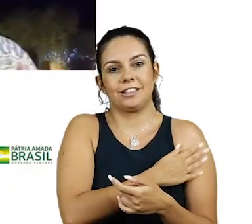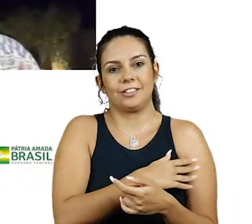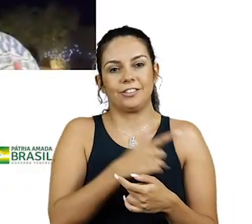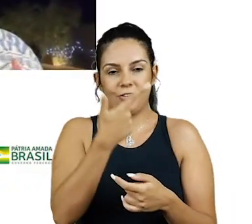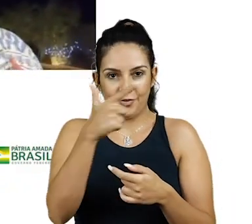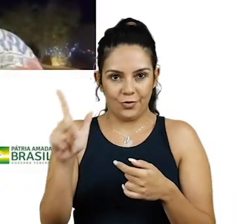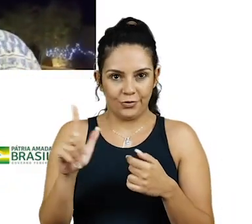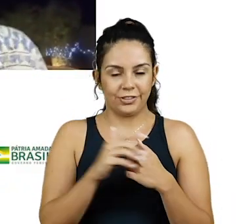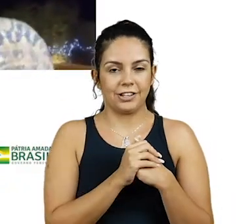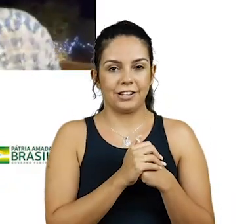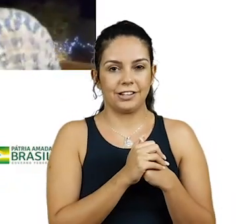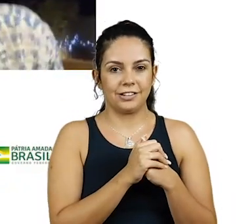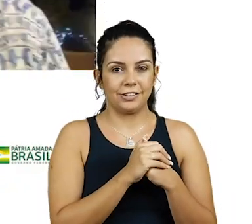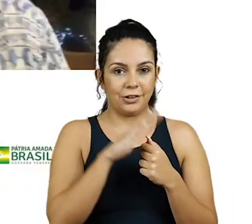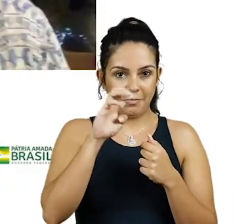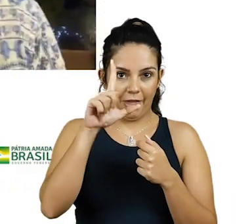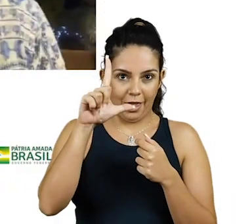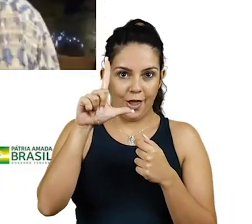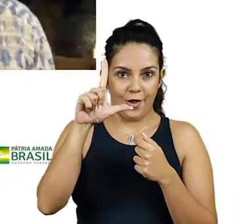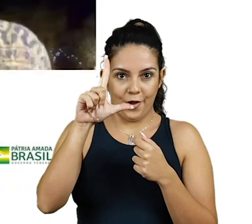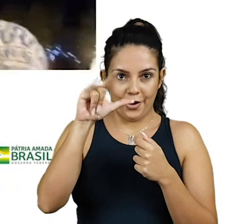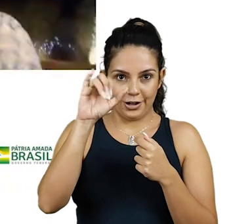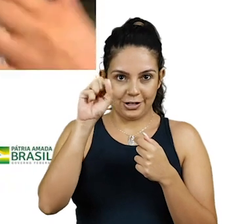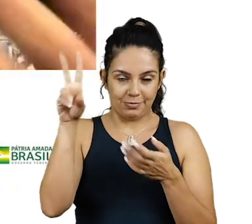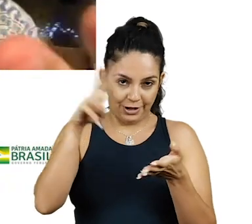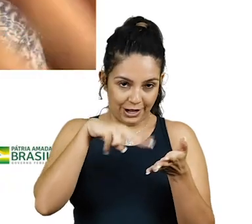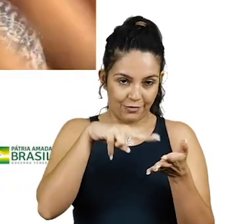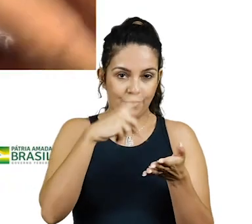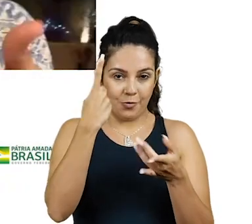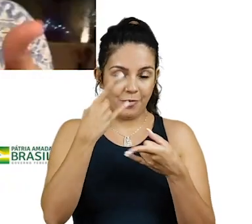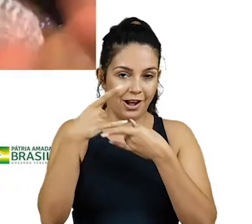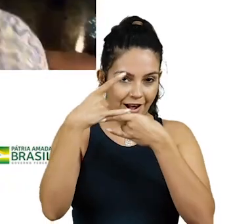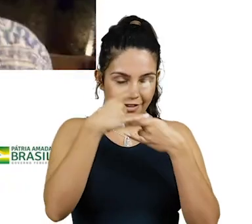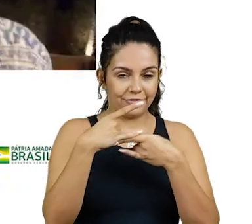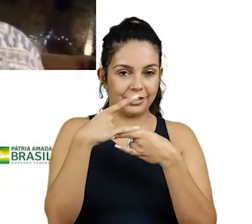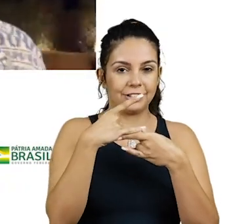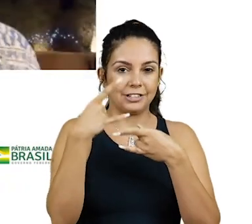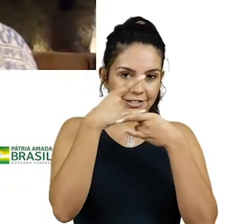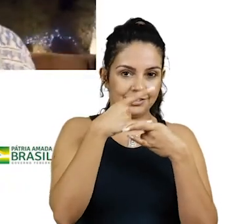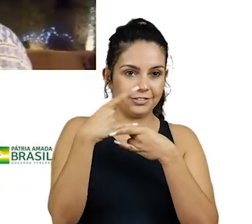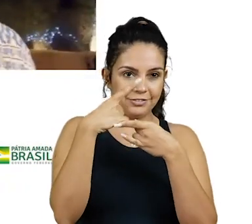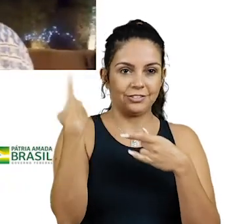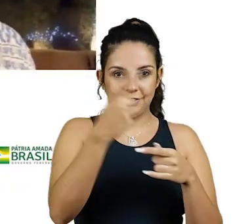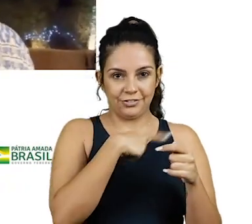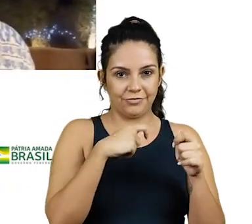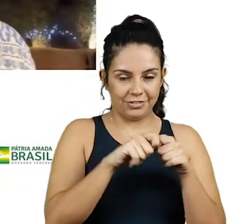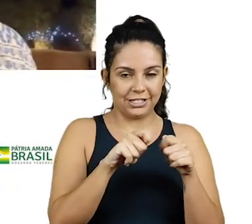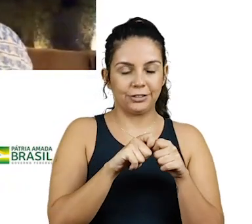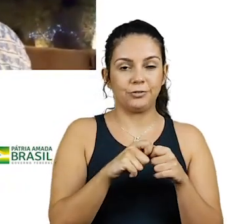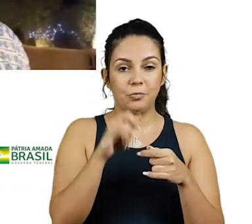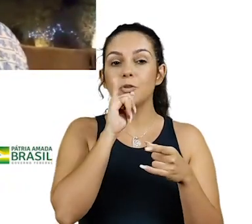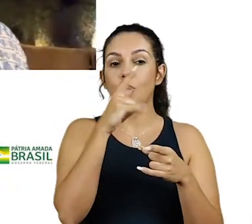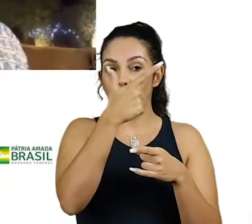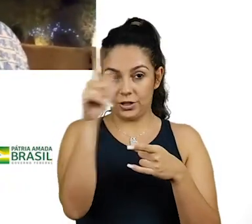a outra que a Mel Lisboa leu comigo, ela até me convidou para ler, porque é uma live. Então, live contra essa que a gente está fazendo aqui.